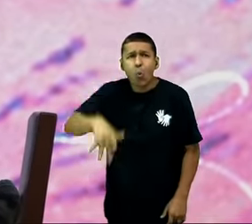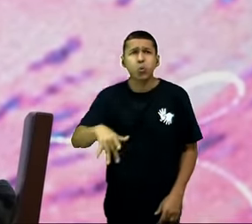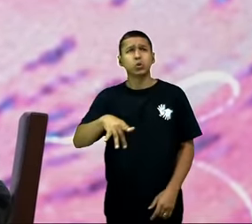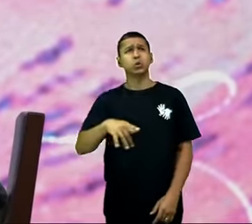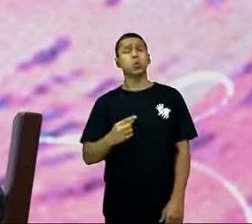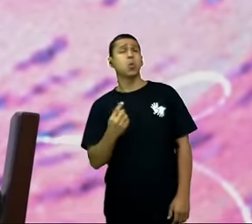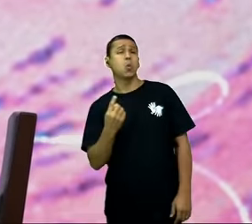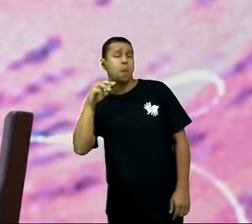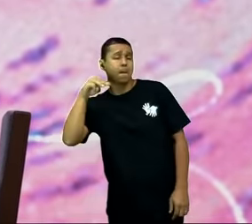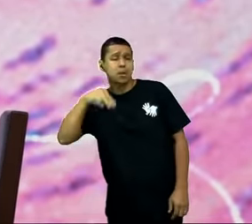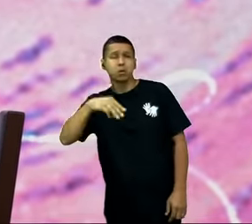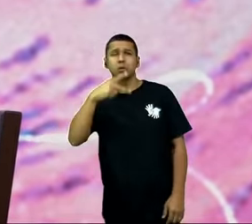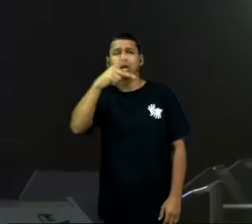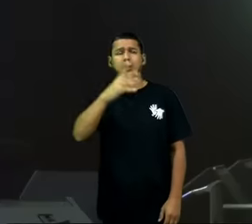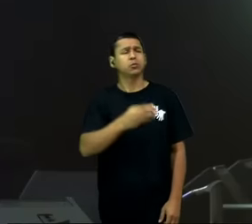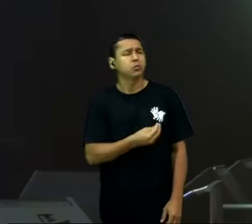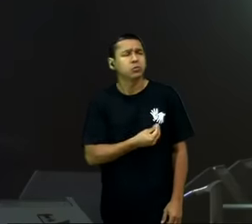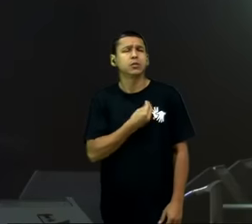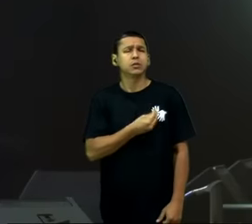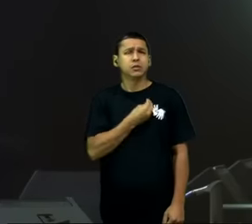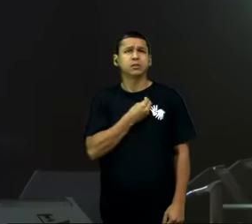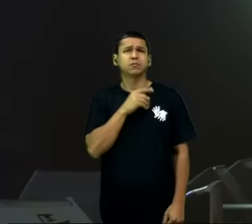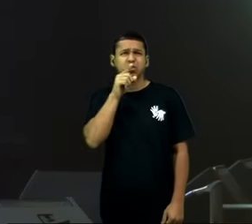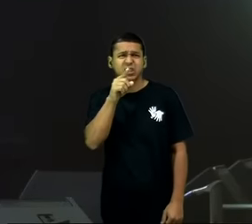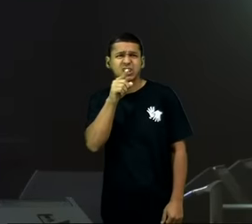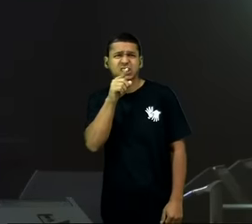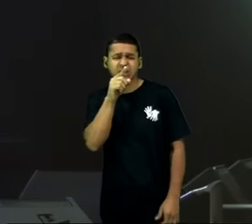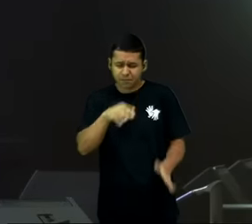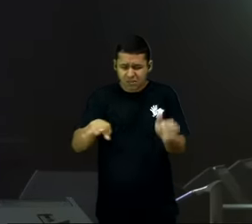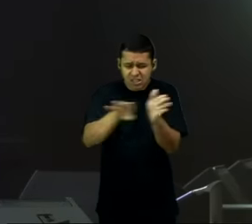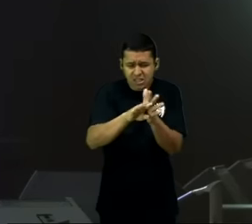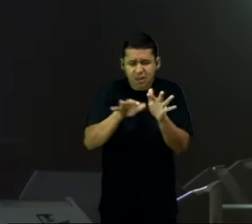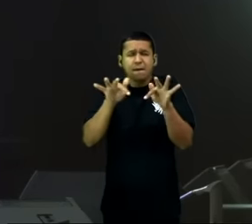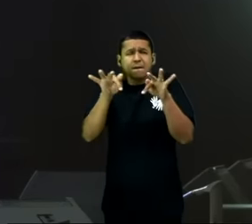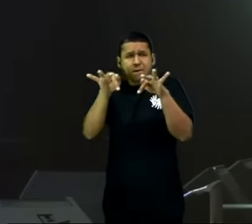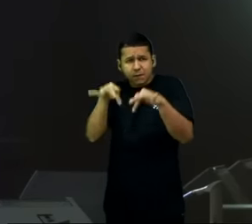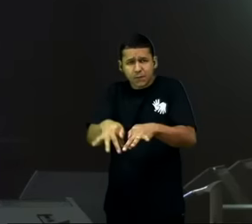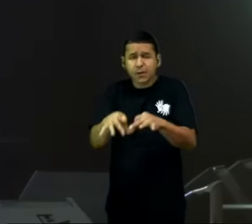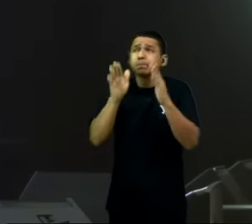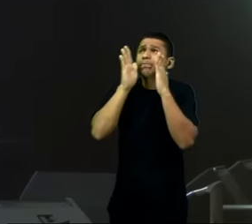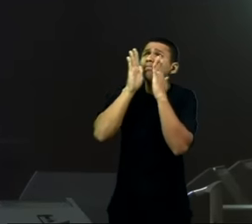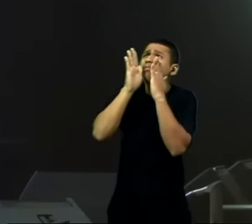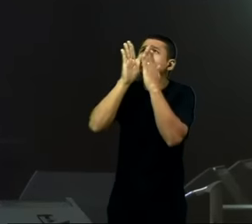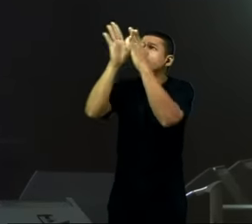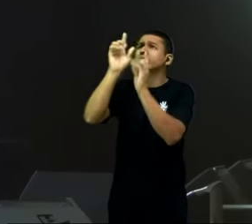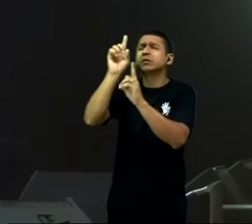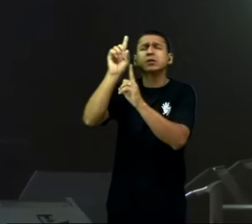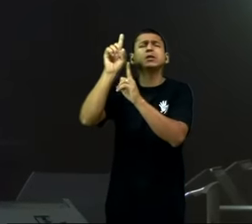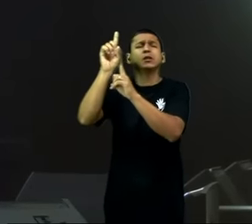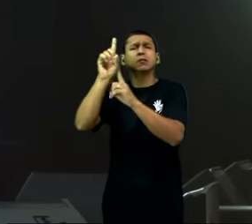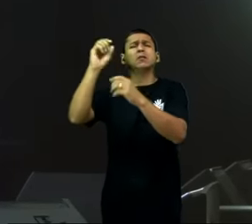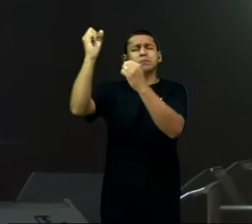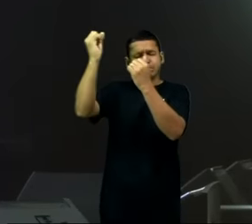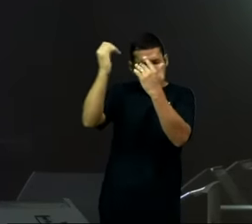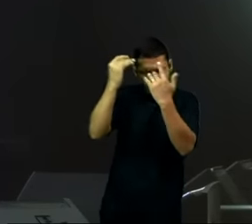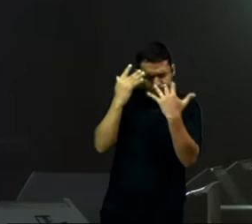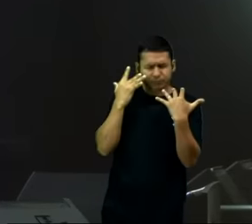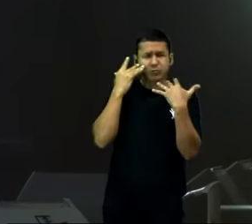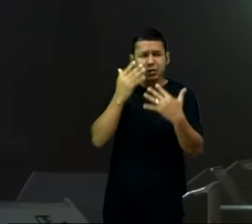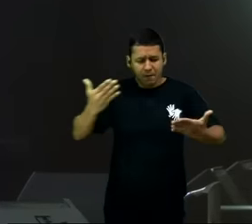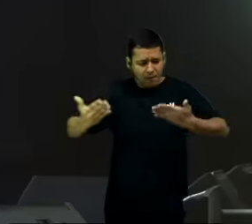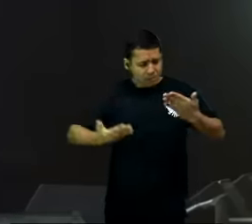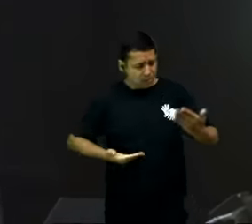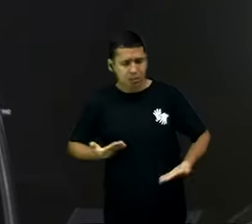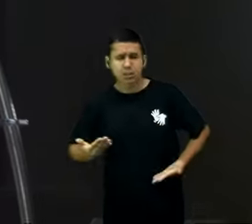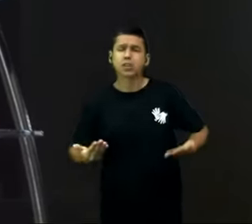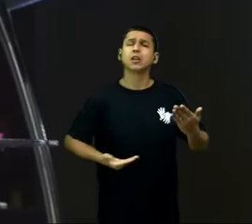vida. Tu vai até o final, até Deus te chamar e dizer, vem para mim. Você vai ser produtivo, abençoado. Você vai servir a Deus.